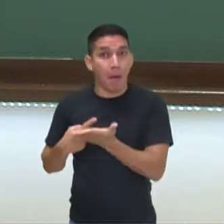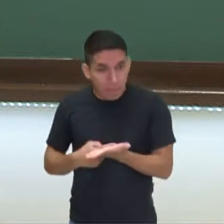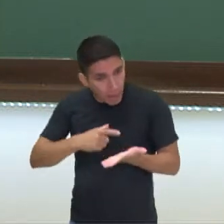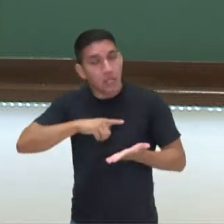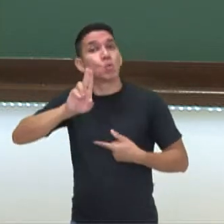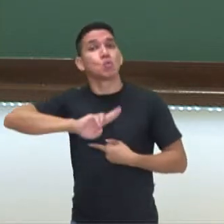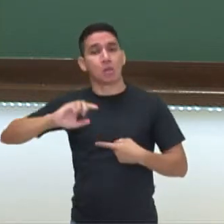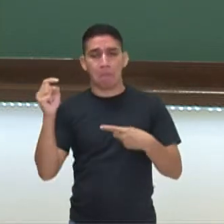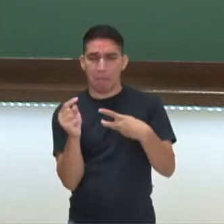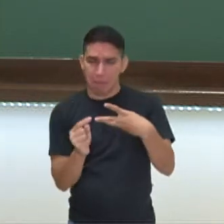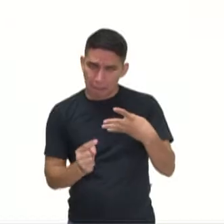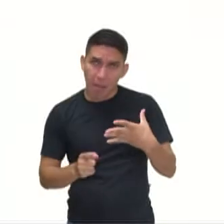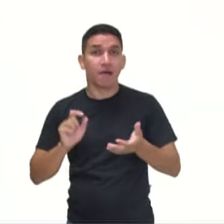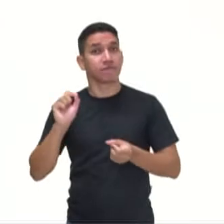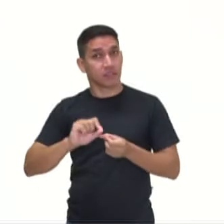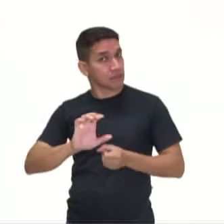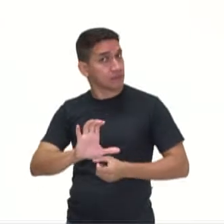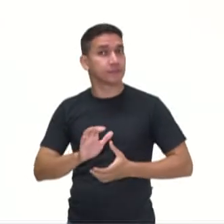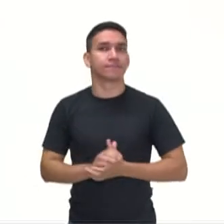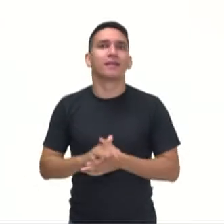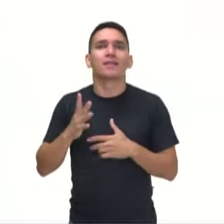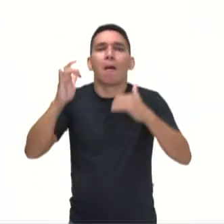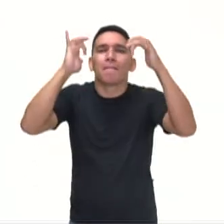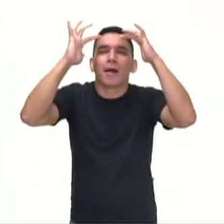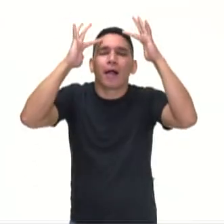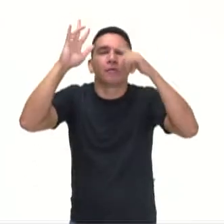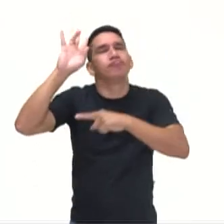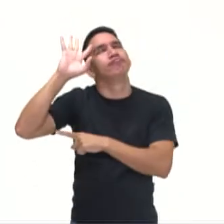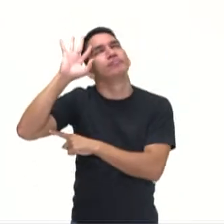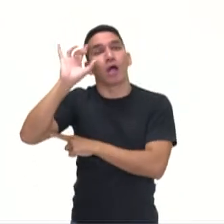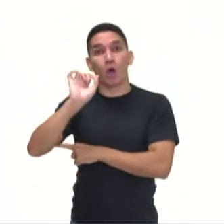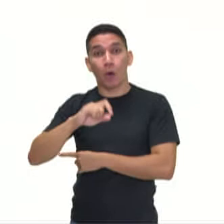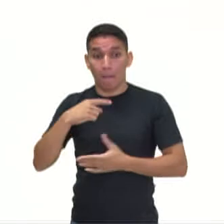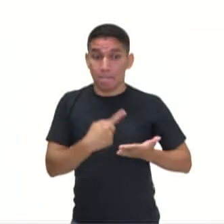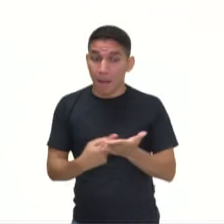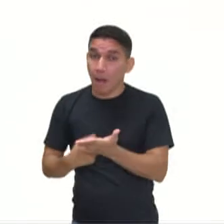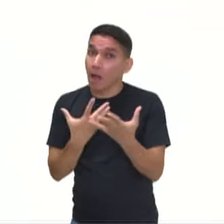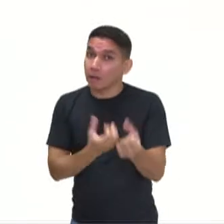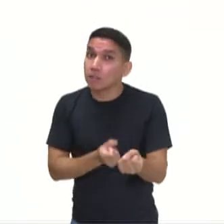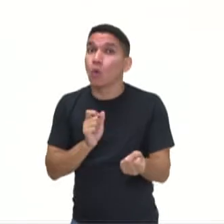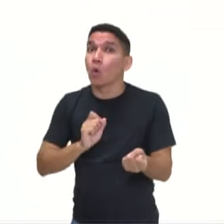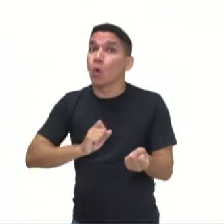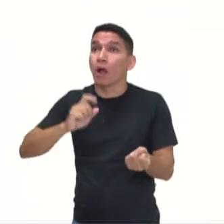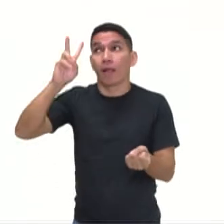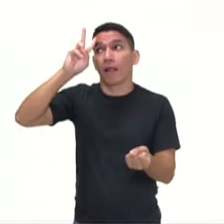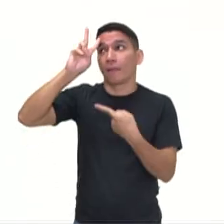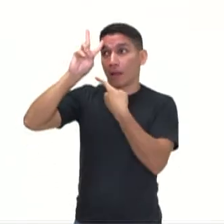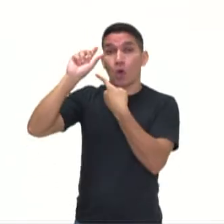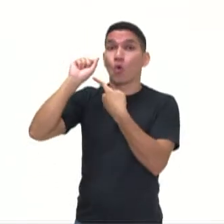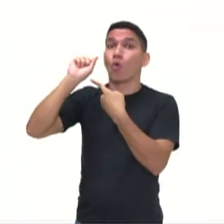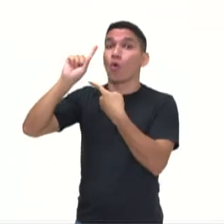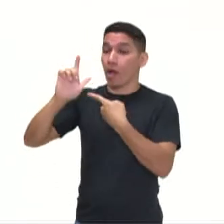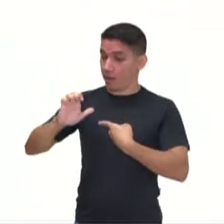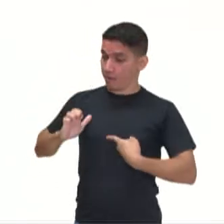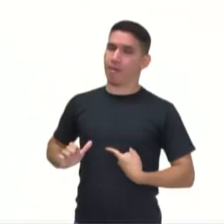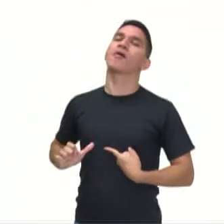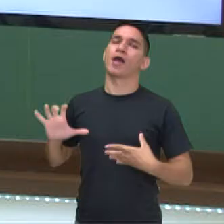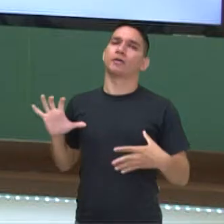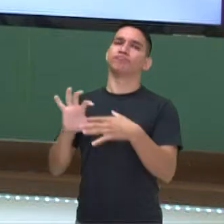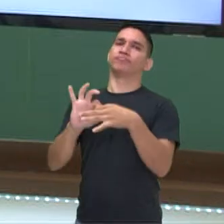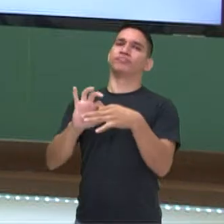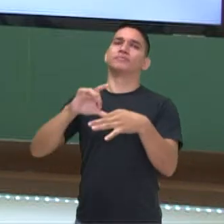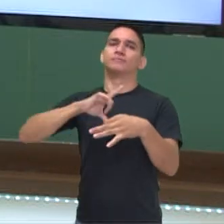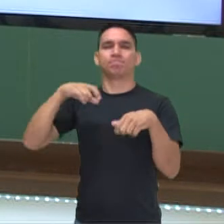nossos compromissos. Quando pensamos em compromisso, temos que ter em mente compromisso com a ética, né? Então